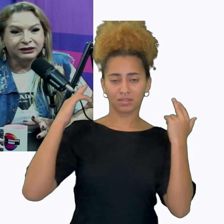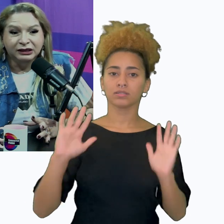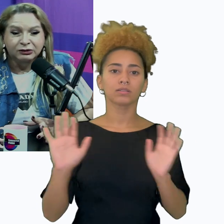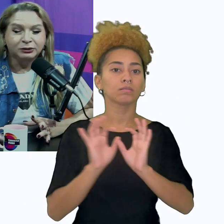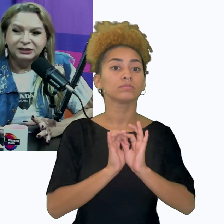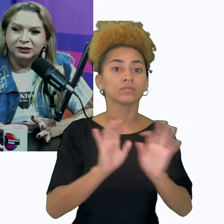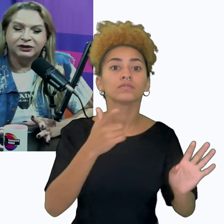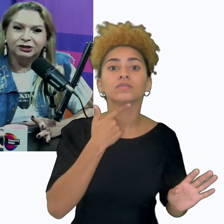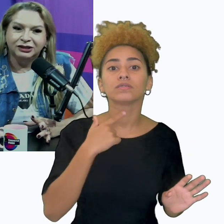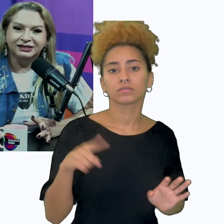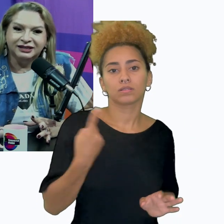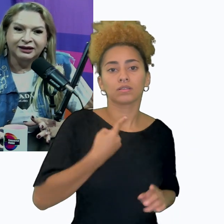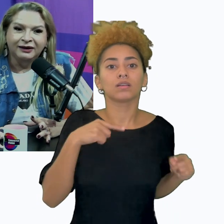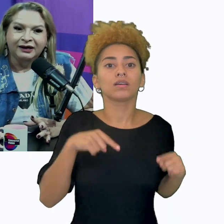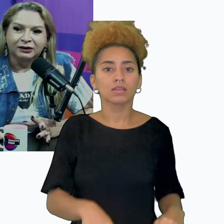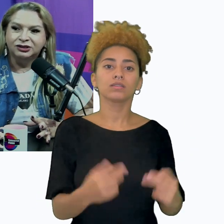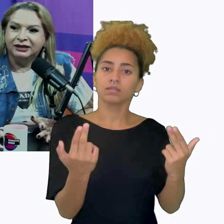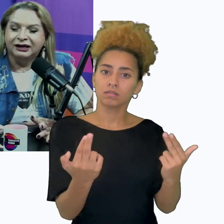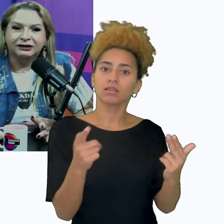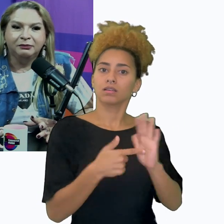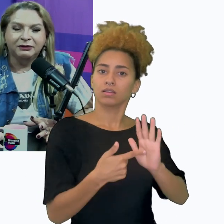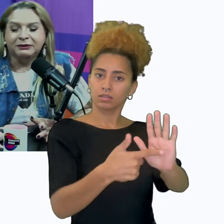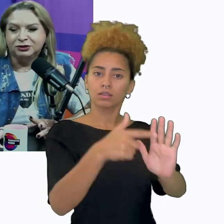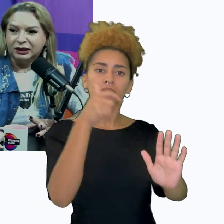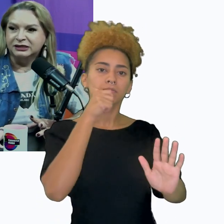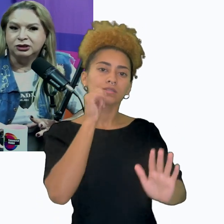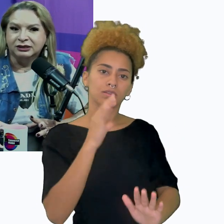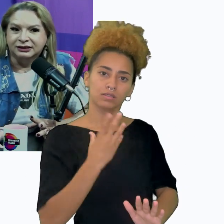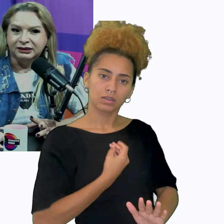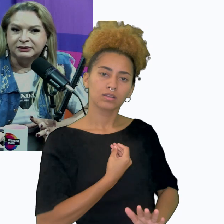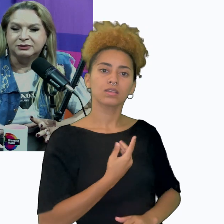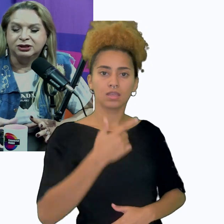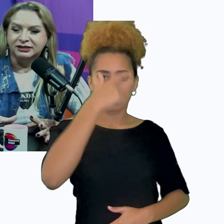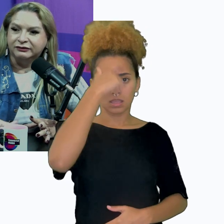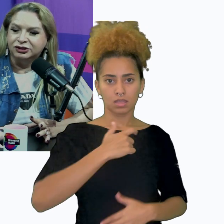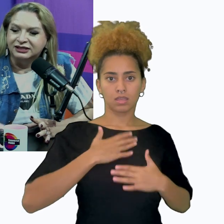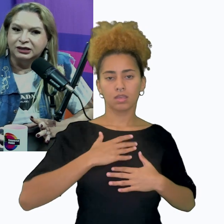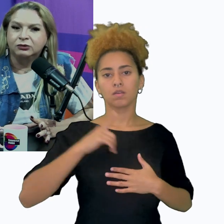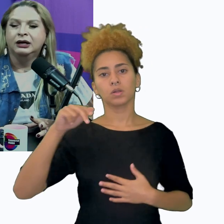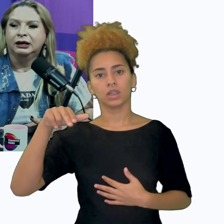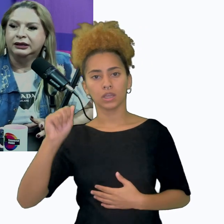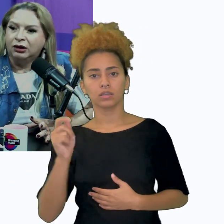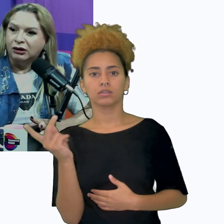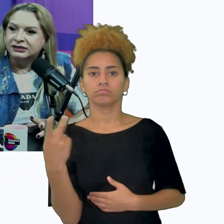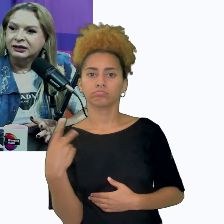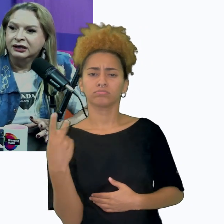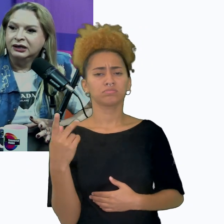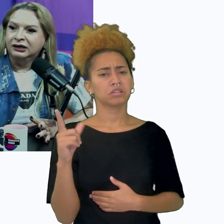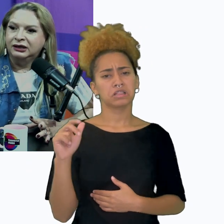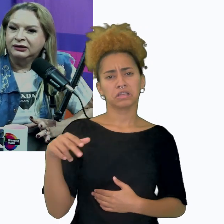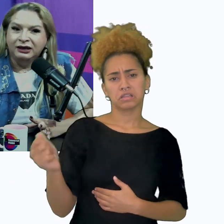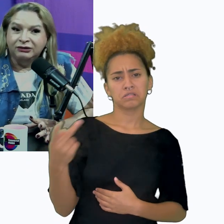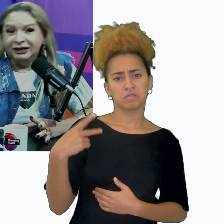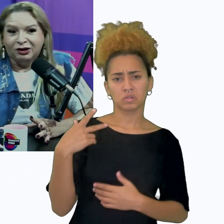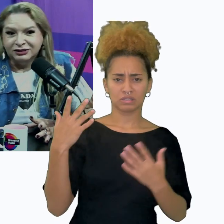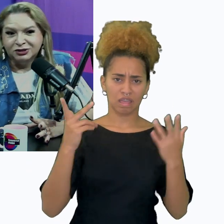cabeleireira. Não, a gente pode ser o que a gente quiser. Então a gente tá aqui também para mostrar para as meninas trans, para as meninas travestis, eu, Lena Oxa, que